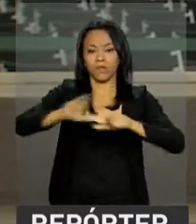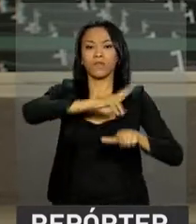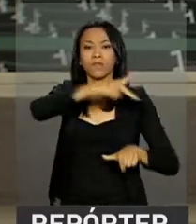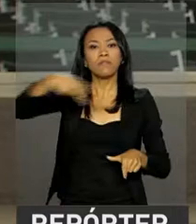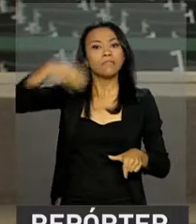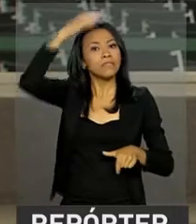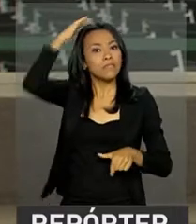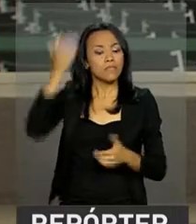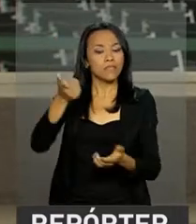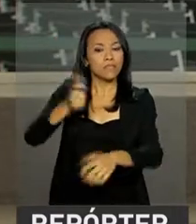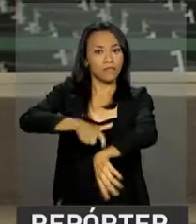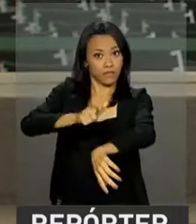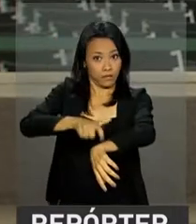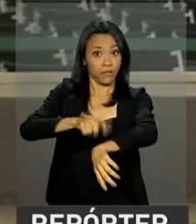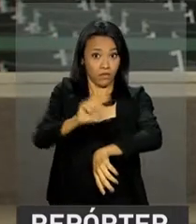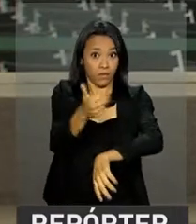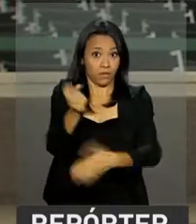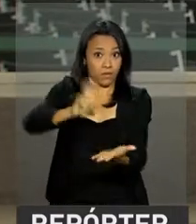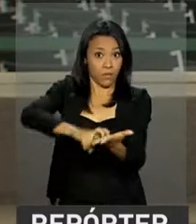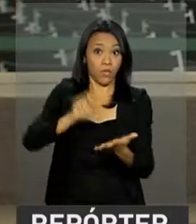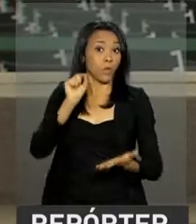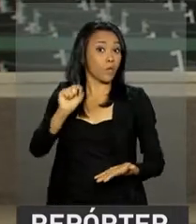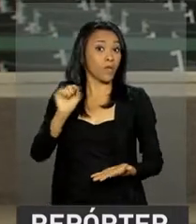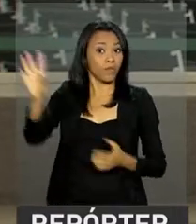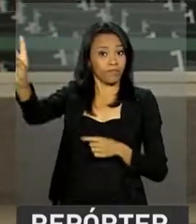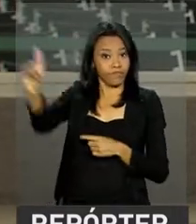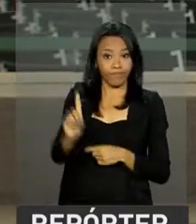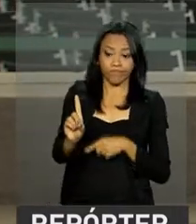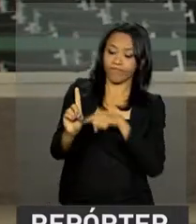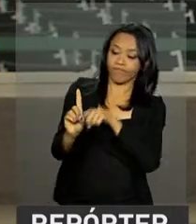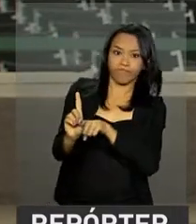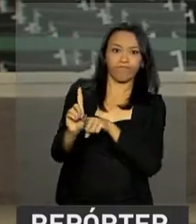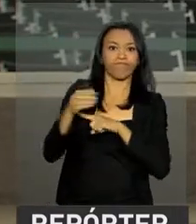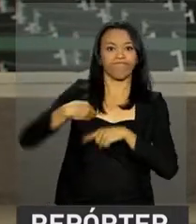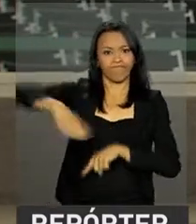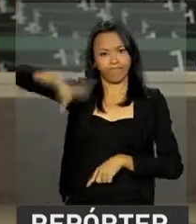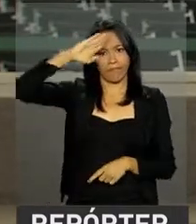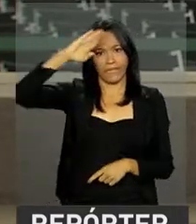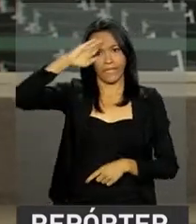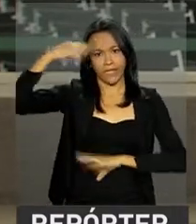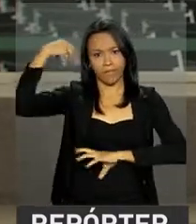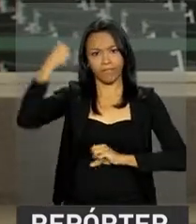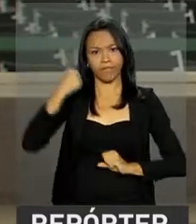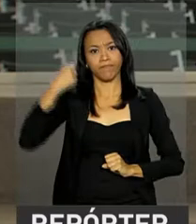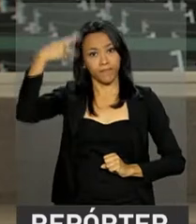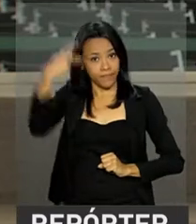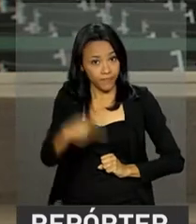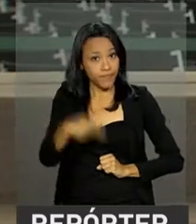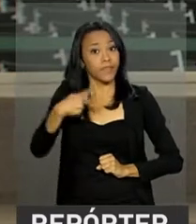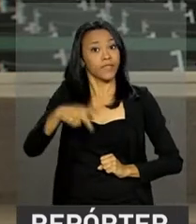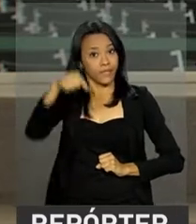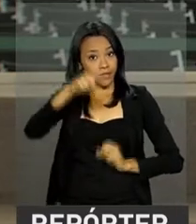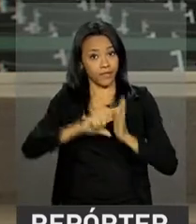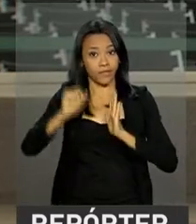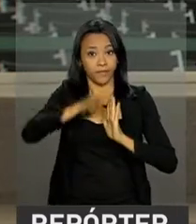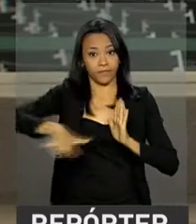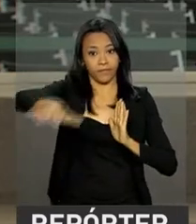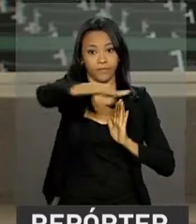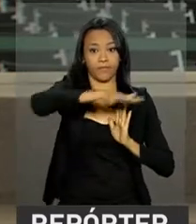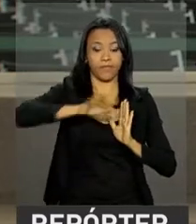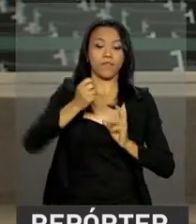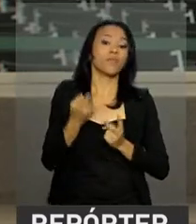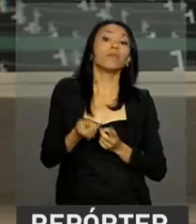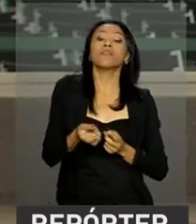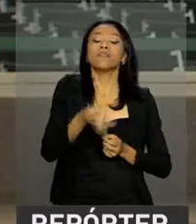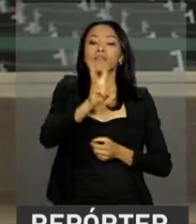agora às 11 horas da manhã ele recebe é militares da escola naval aqui no palácio do planalto e às